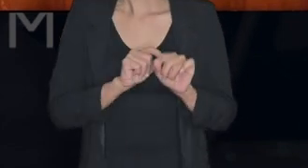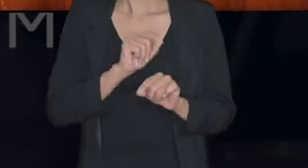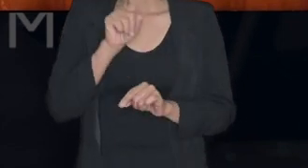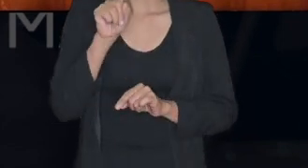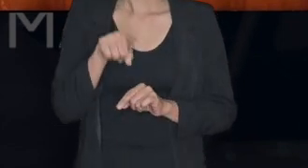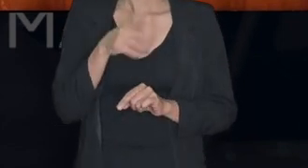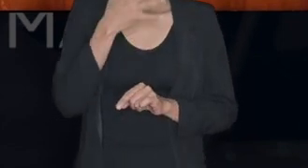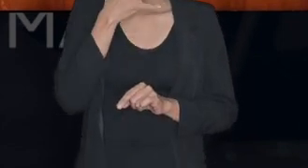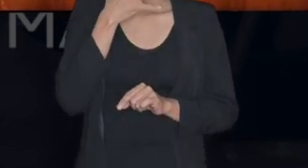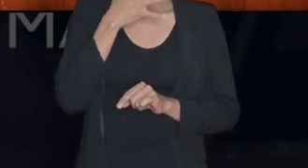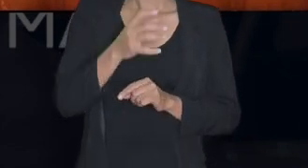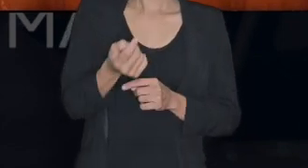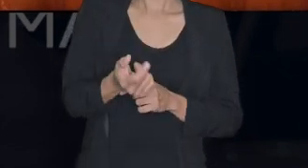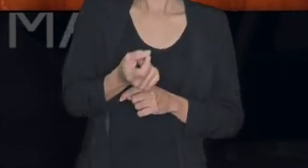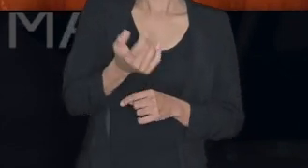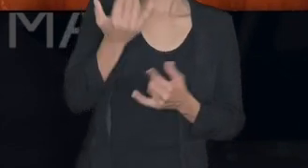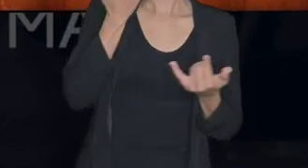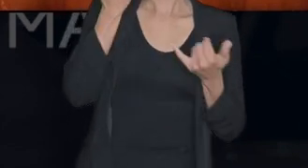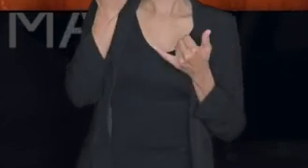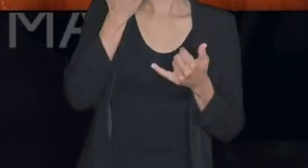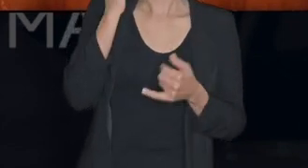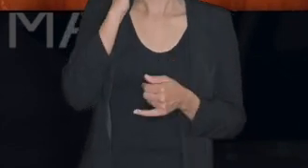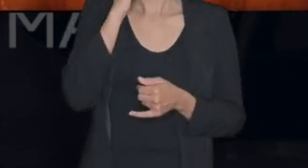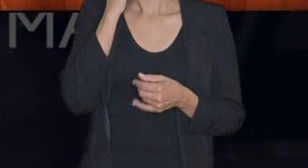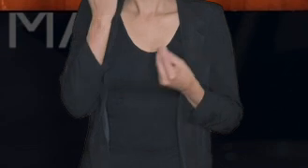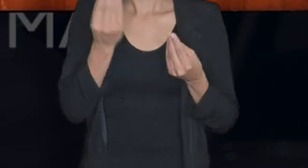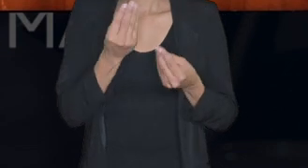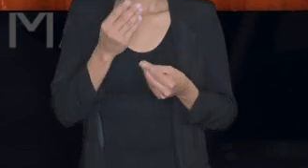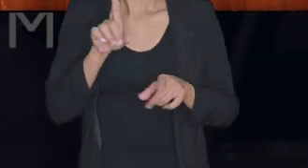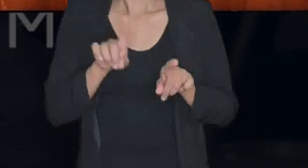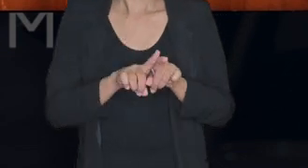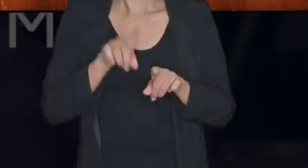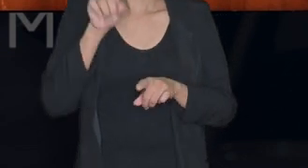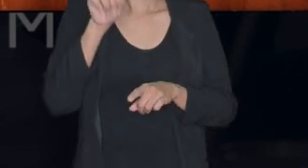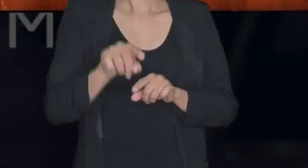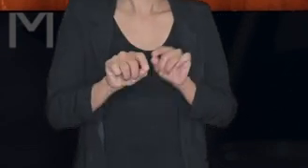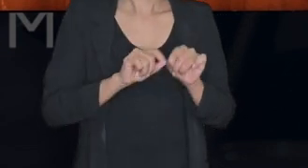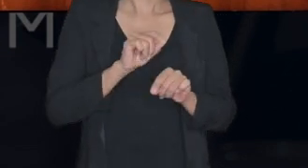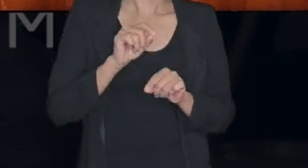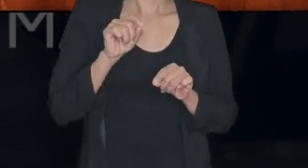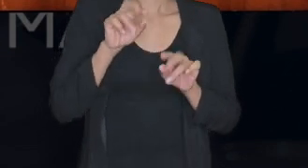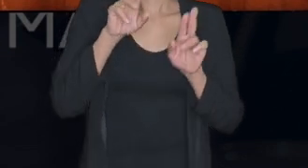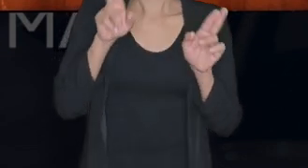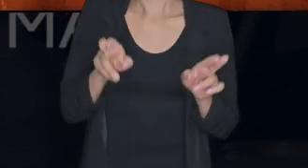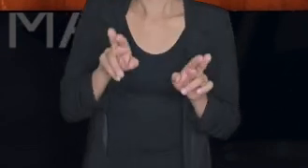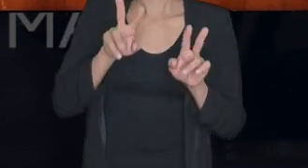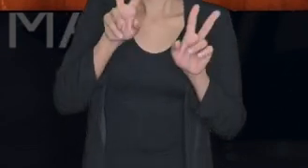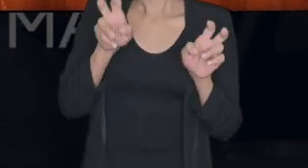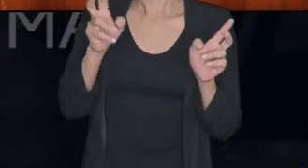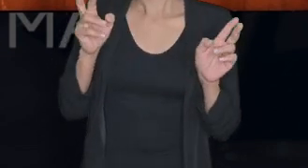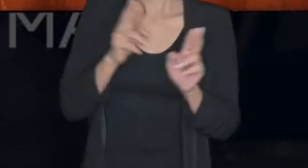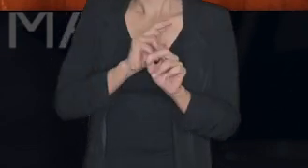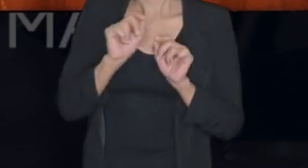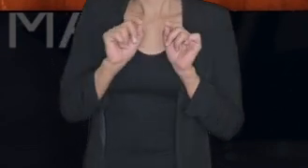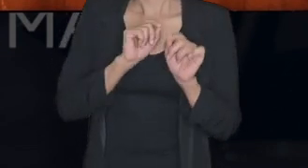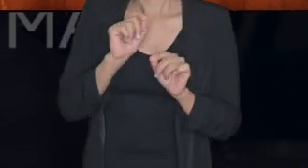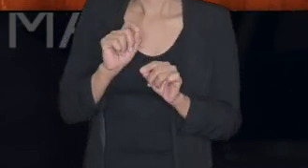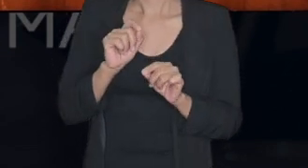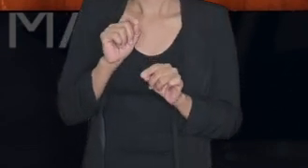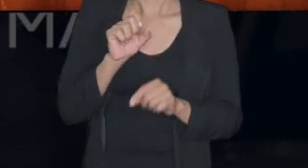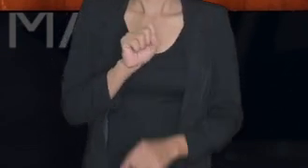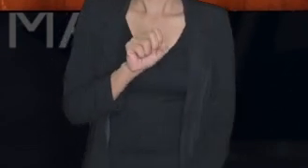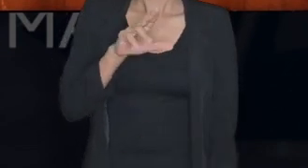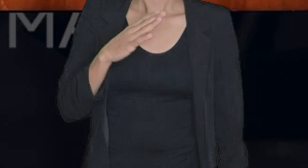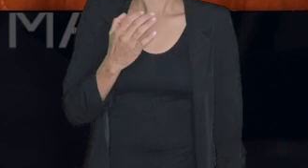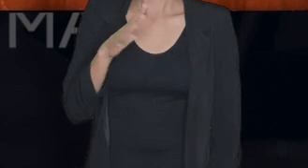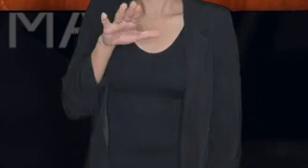geral, que vem a ser as questões relativas à sucessão relacionadas